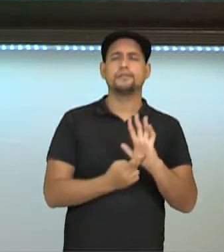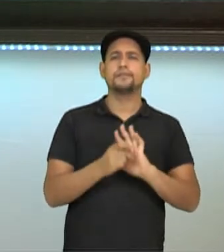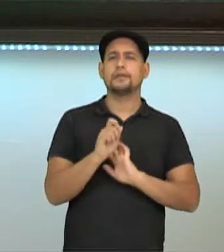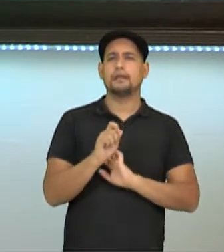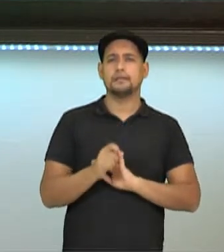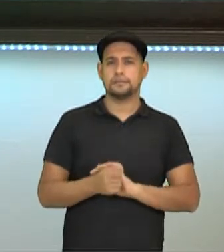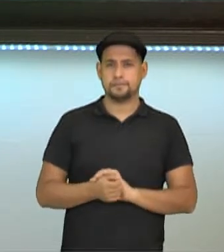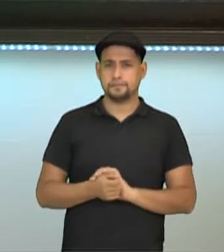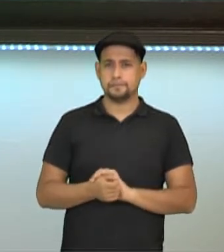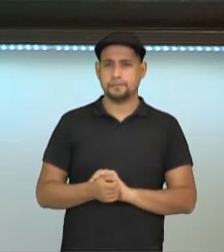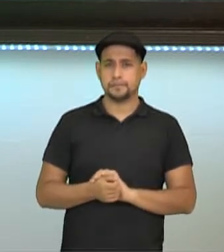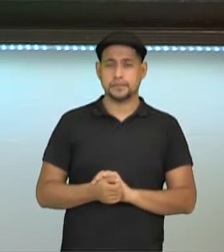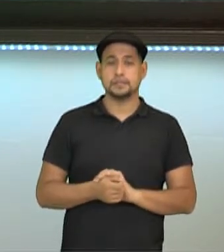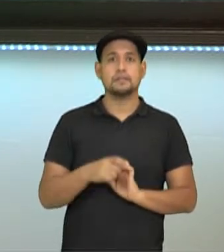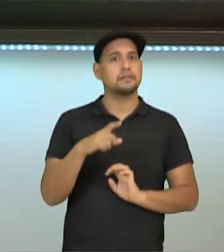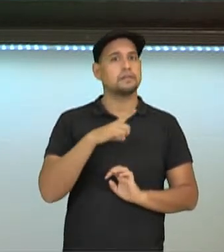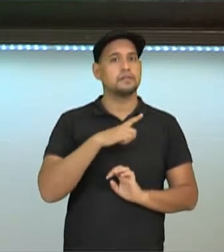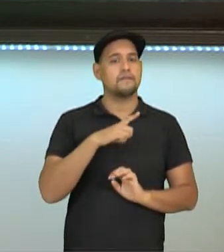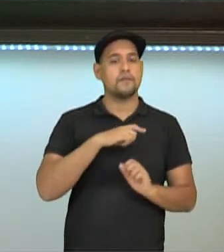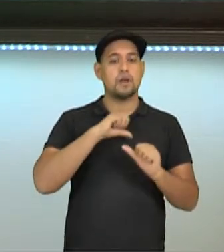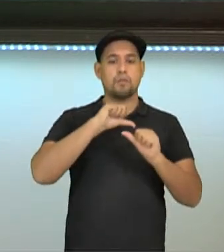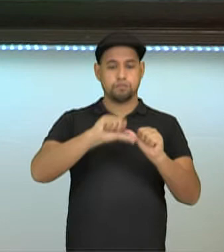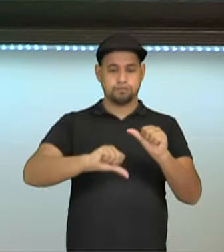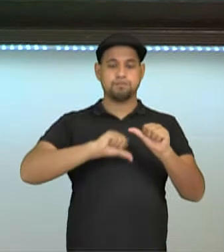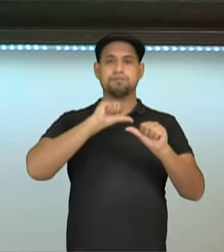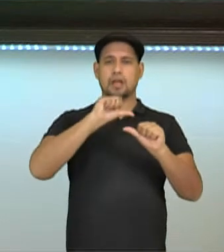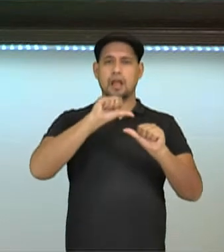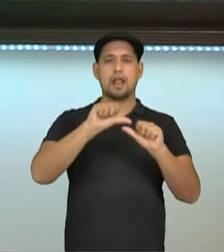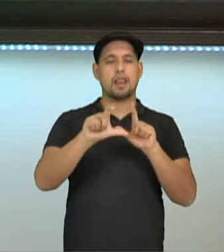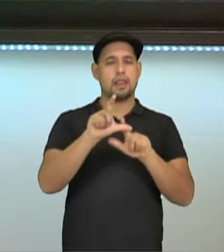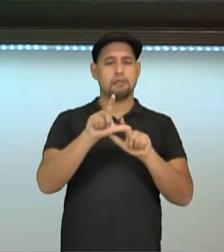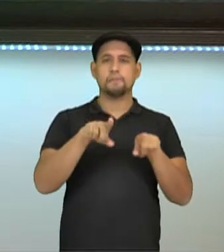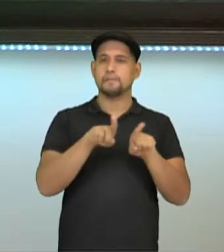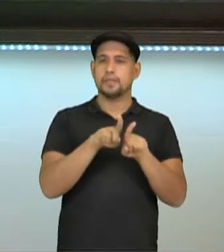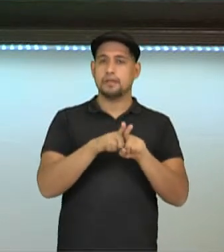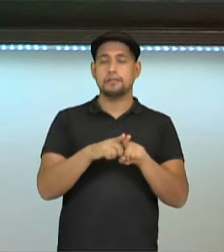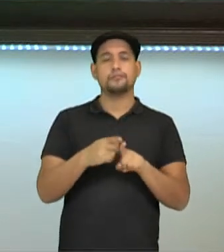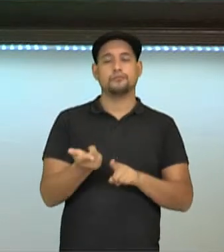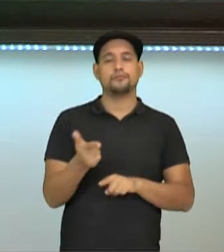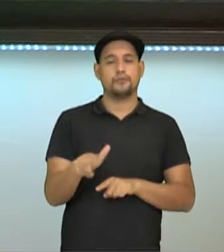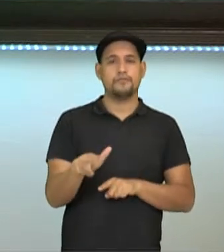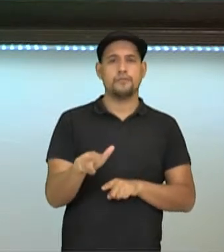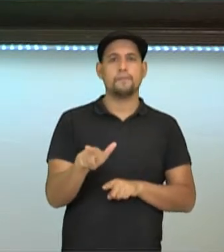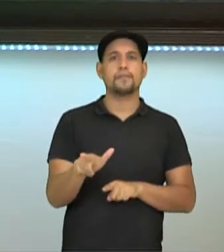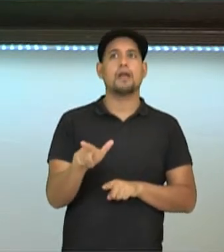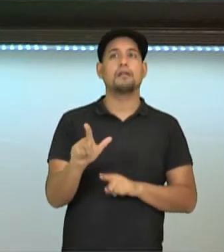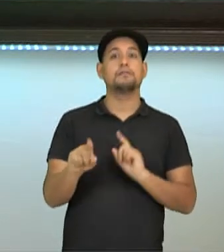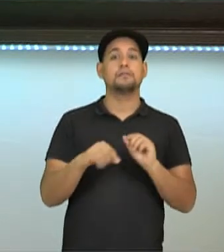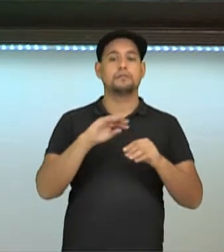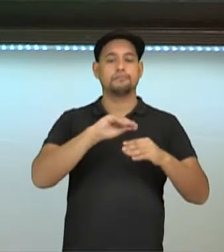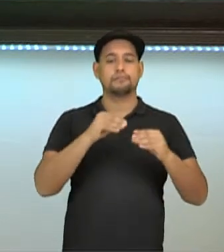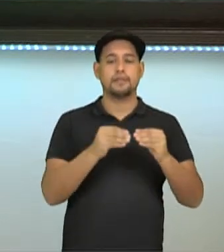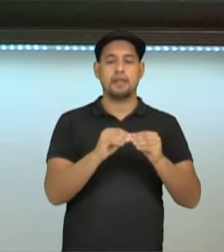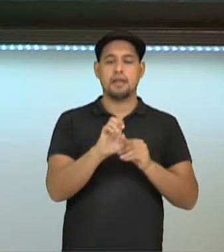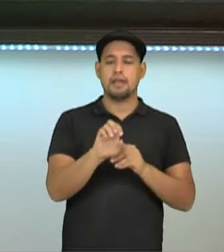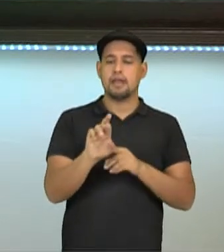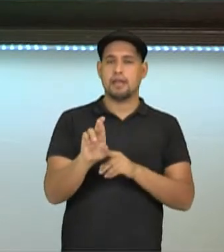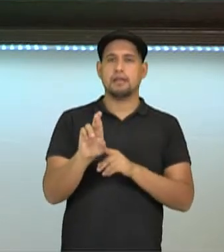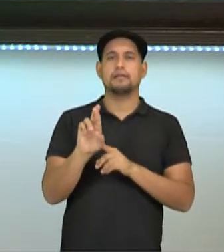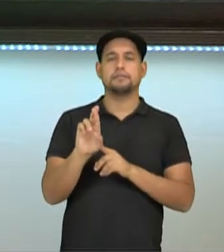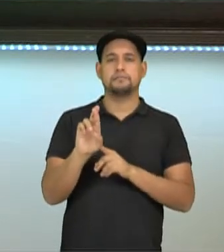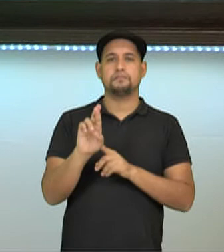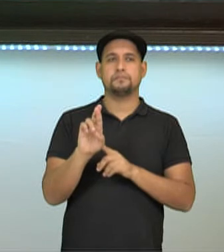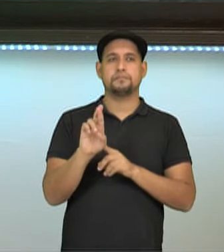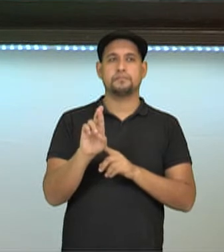vogal, consoante, você vai dobrar a última letra, escrever ela uma segunda vez, para então acrescentar o ER. Olha aqui,